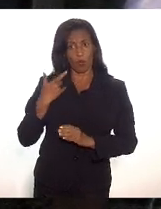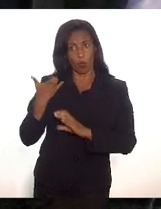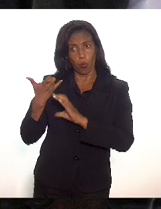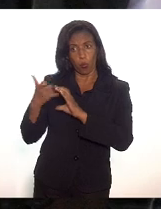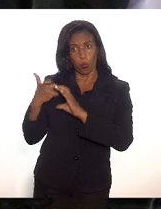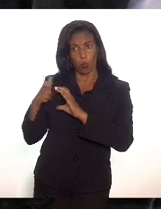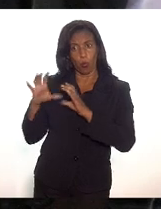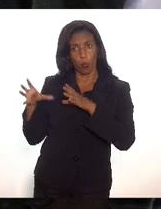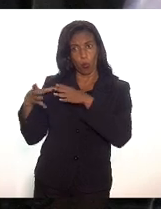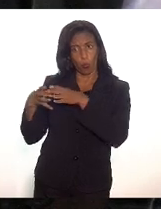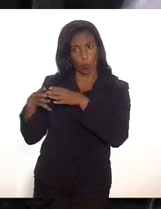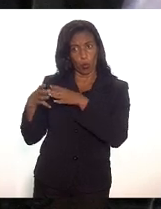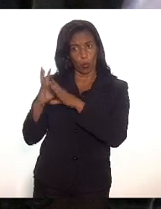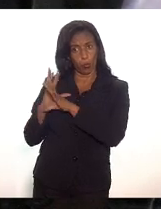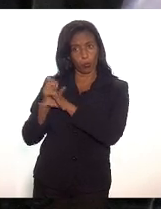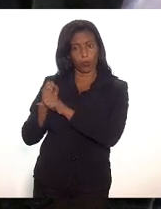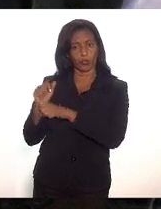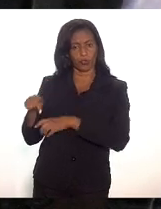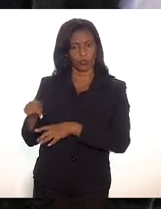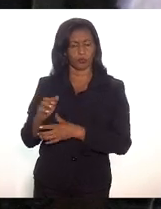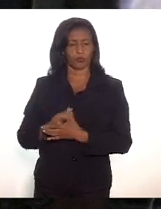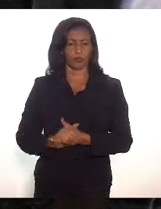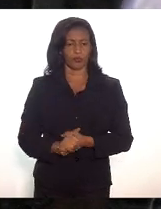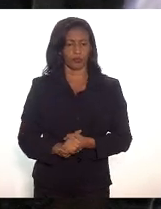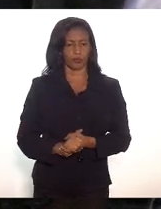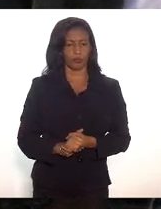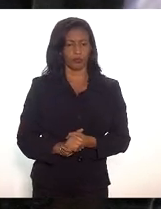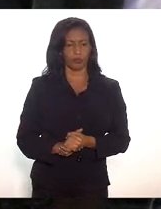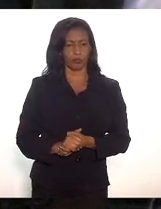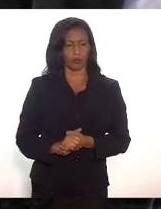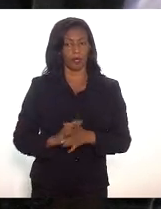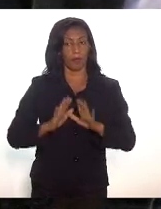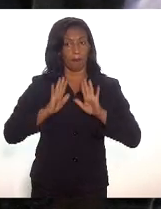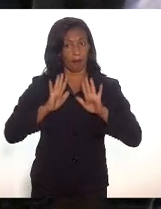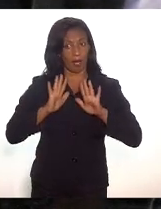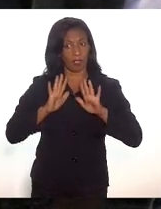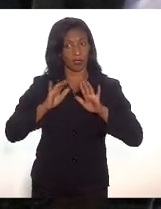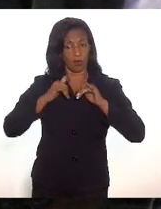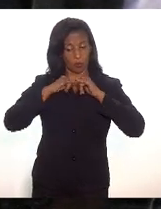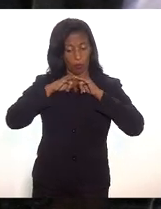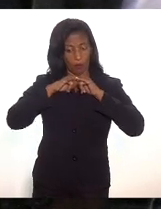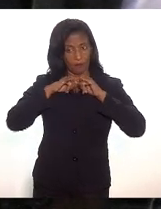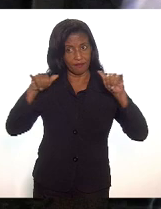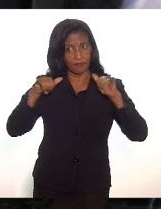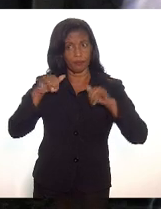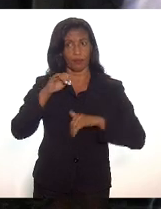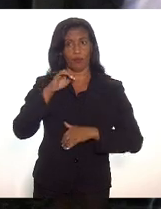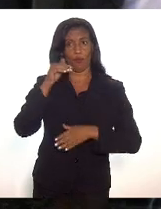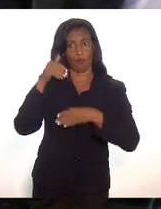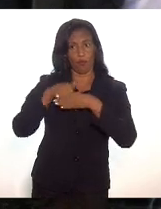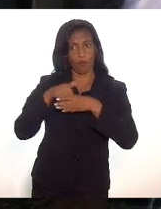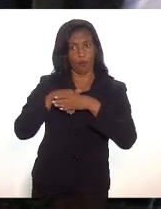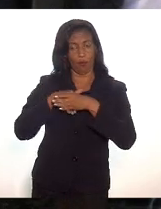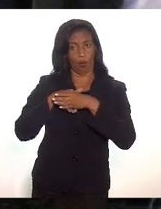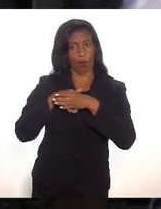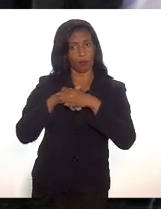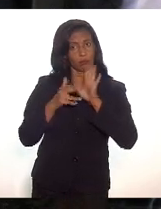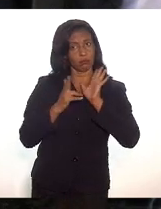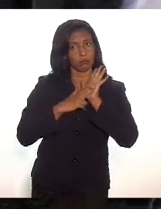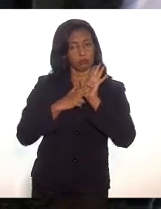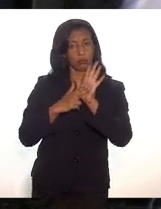apareceu. Já está consignado agora. Obrigado. Mas a partir do momento que eu proclamei o resultado, não tem mais